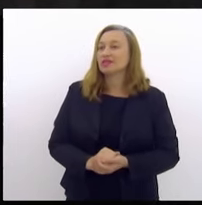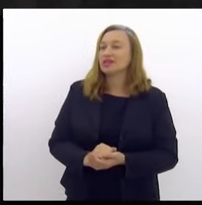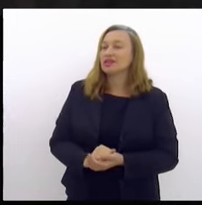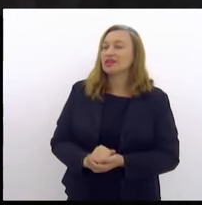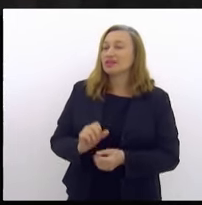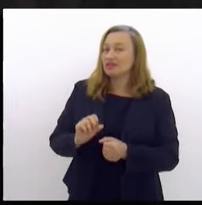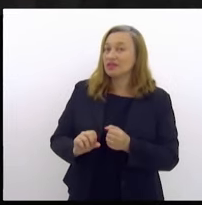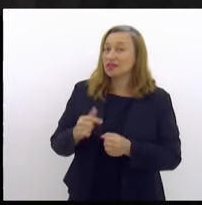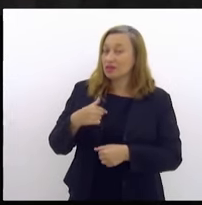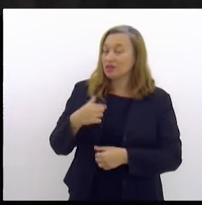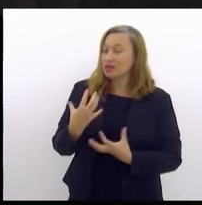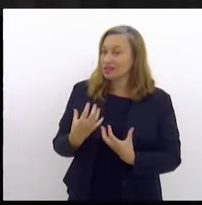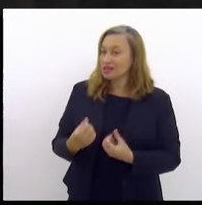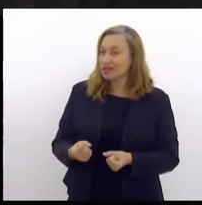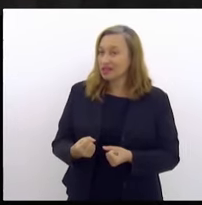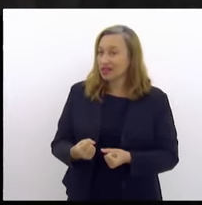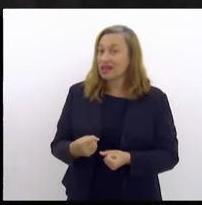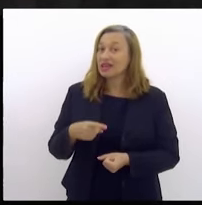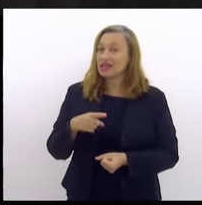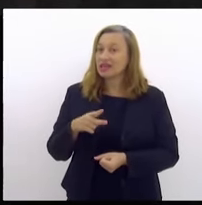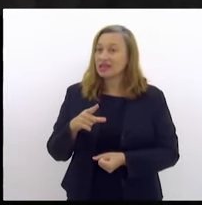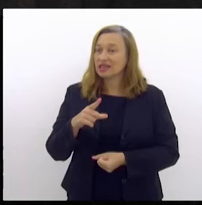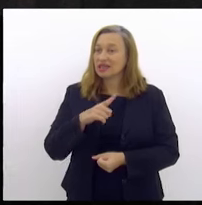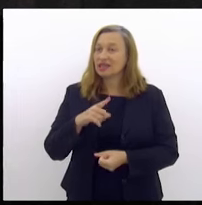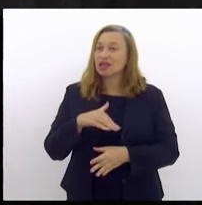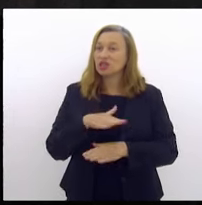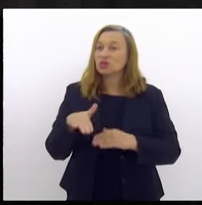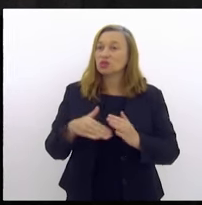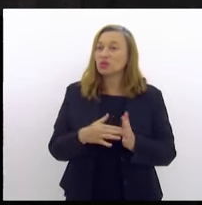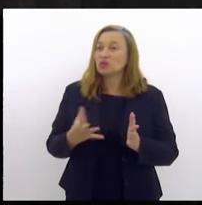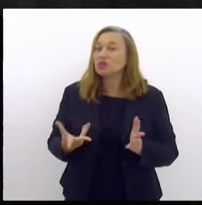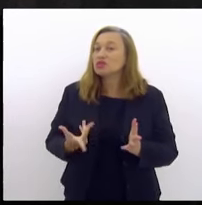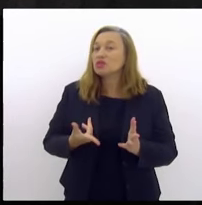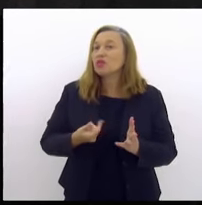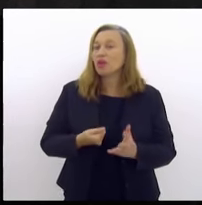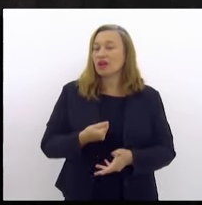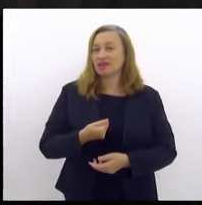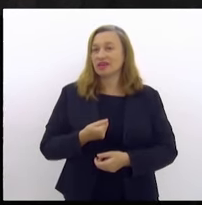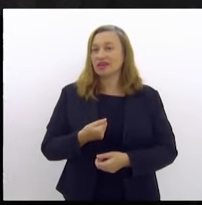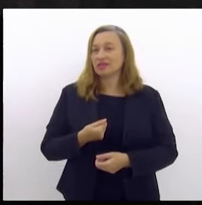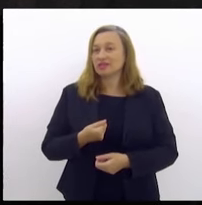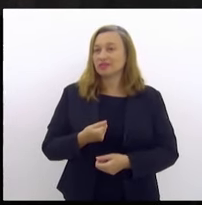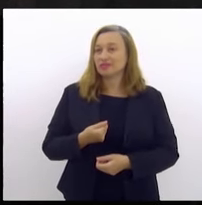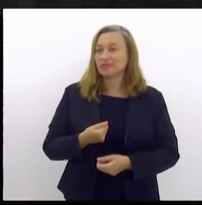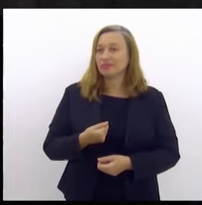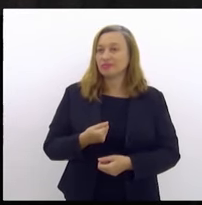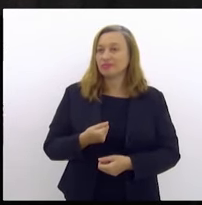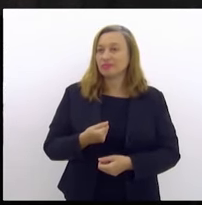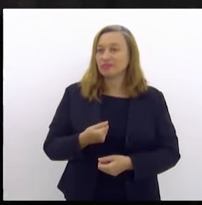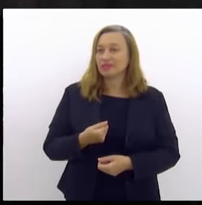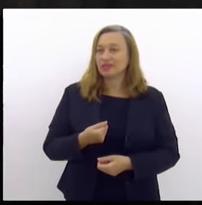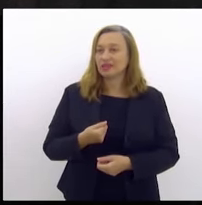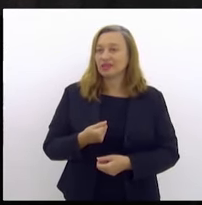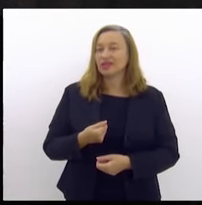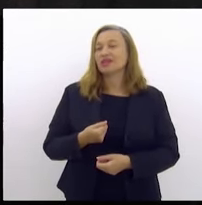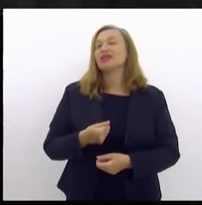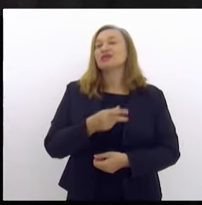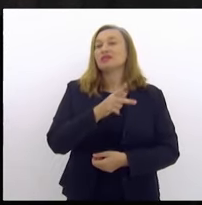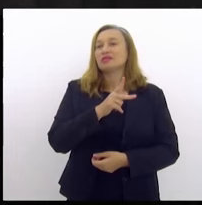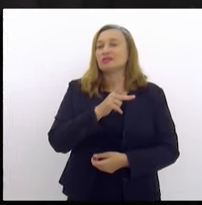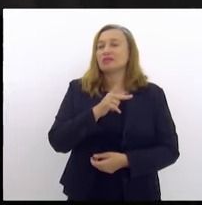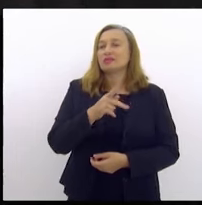convenceu que ele tem todas as qualificações para presidir o